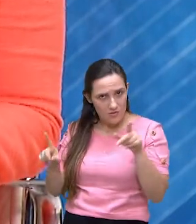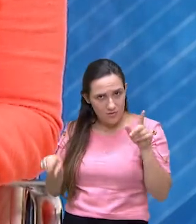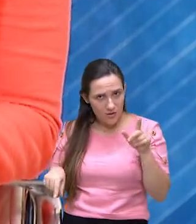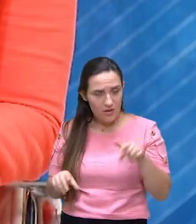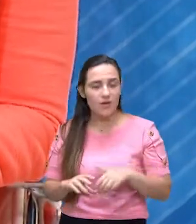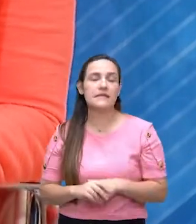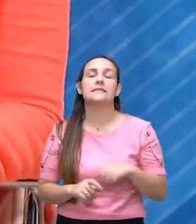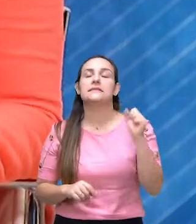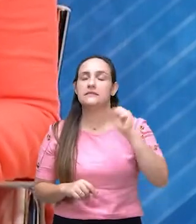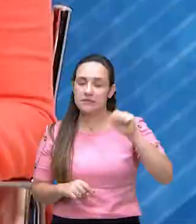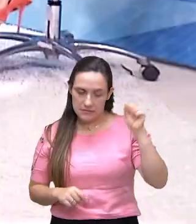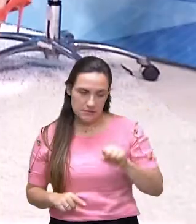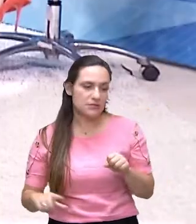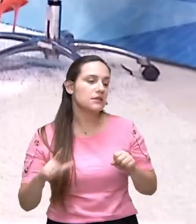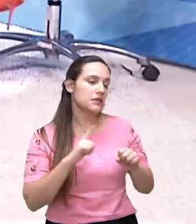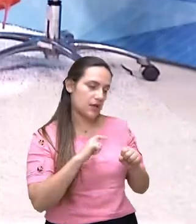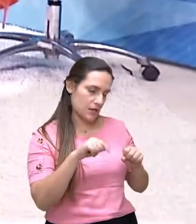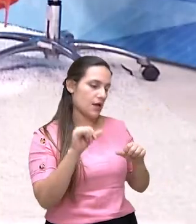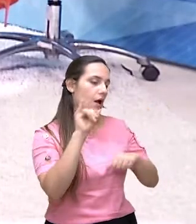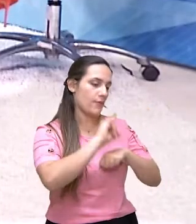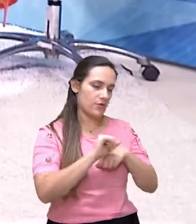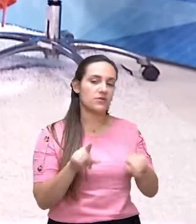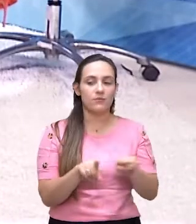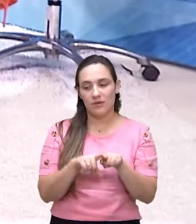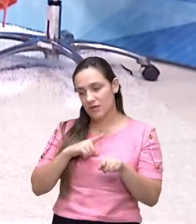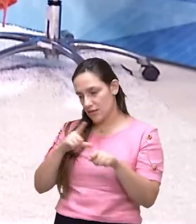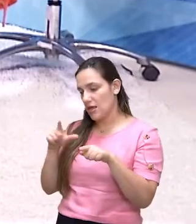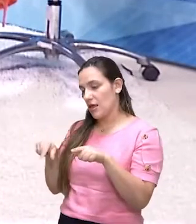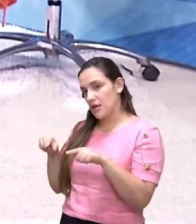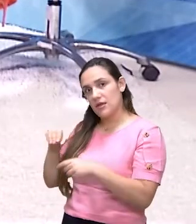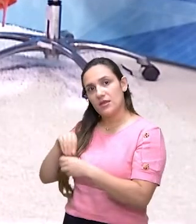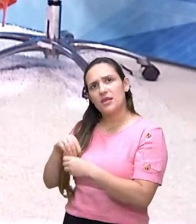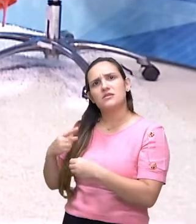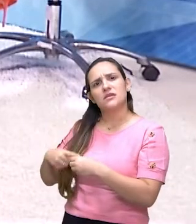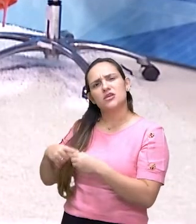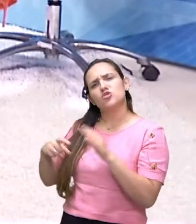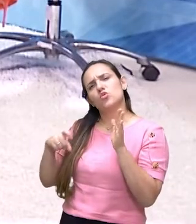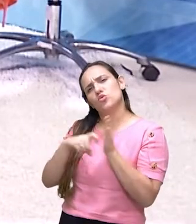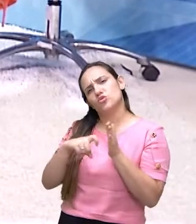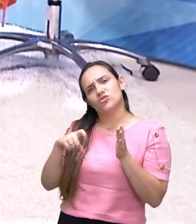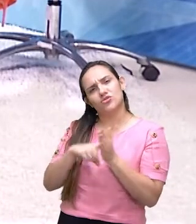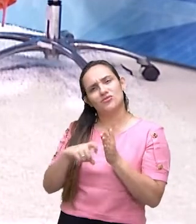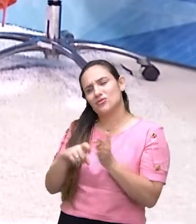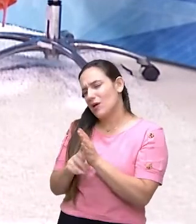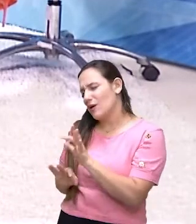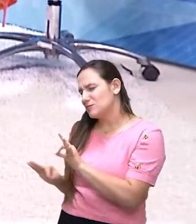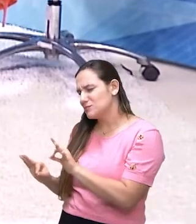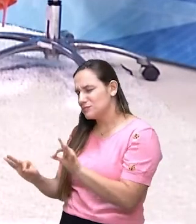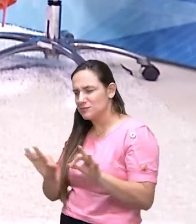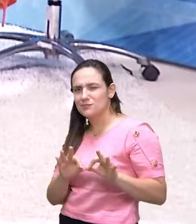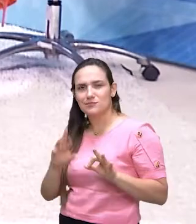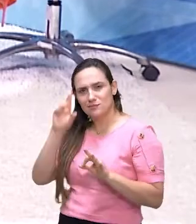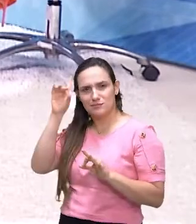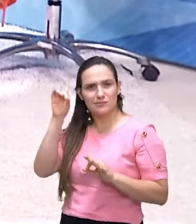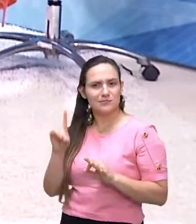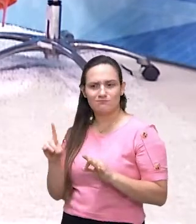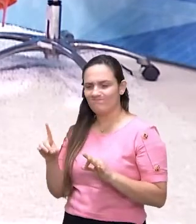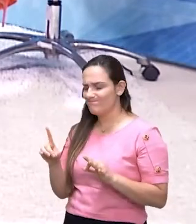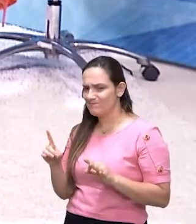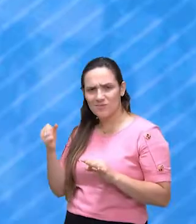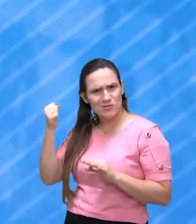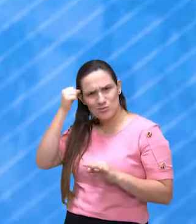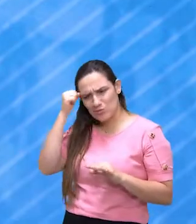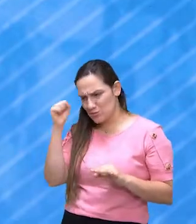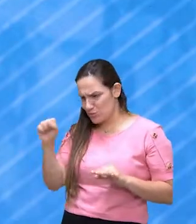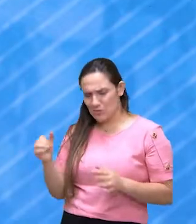né das rezas de lá né professora e isso Exatamente Essa semana nós realizamos a aula inaugural em Coxim foi toda organizada